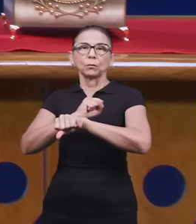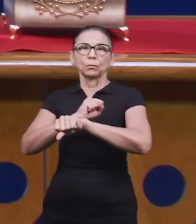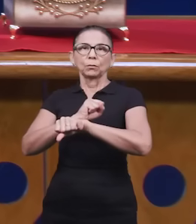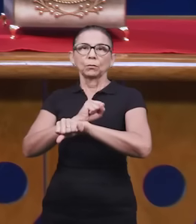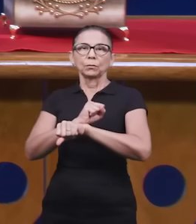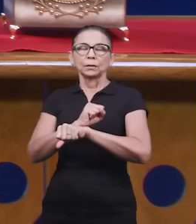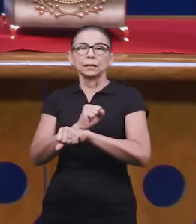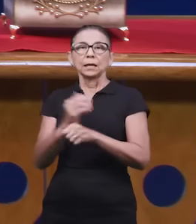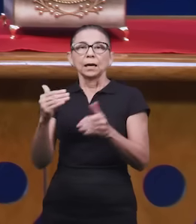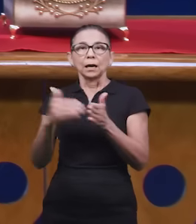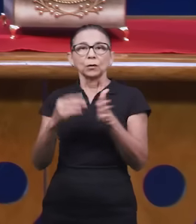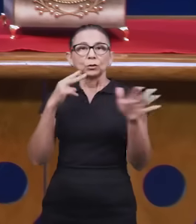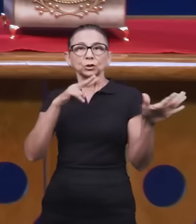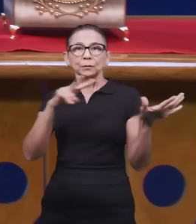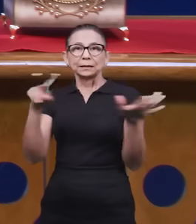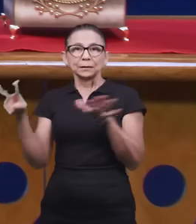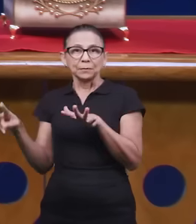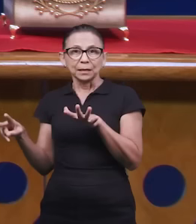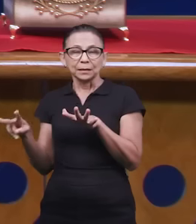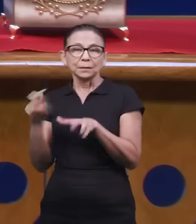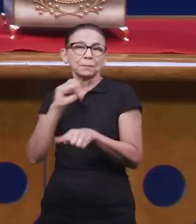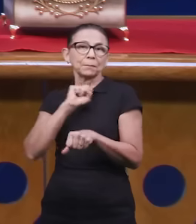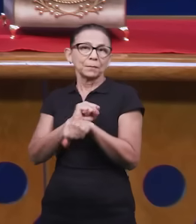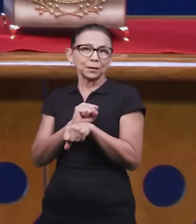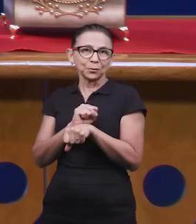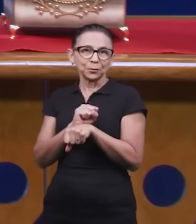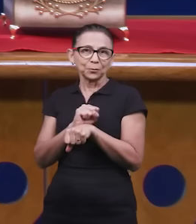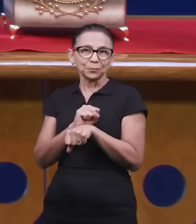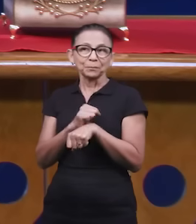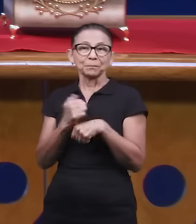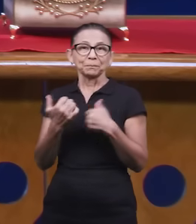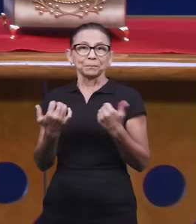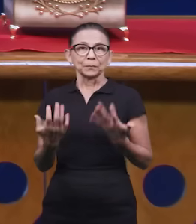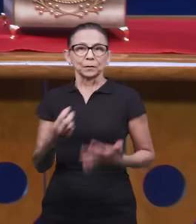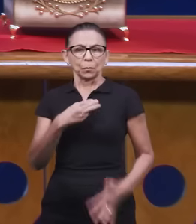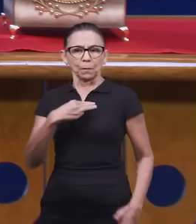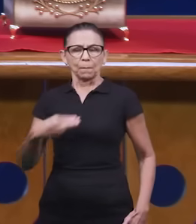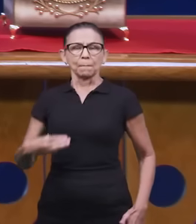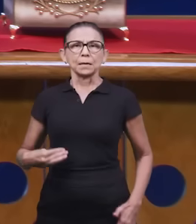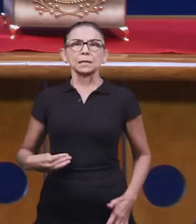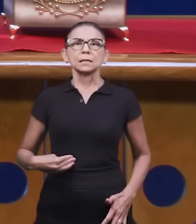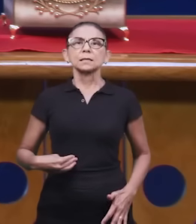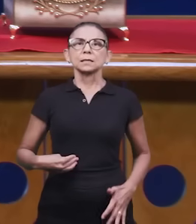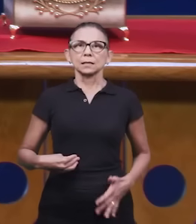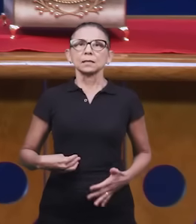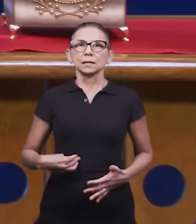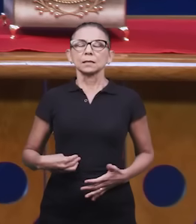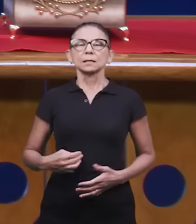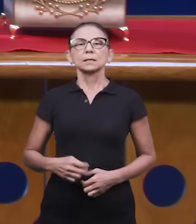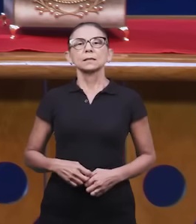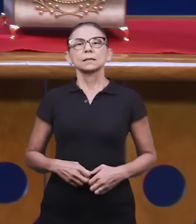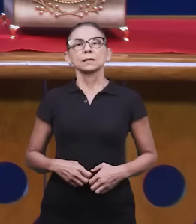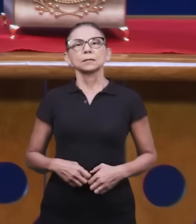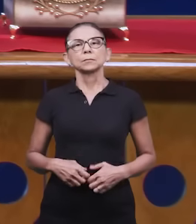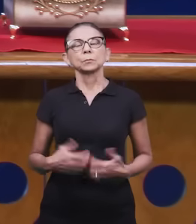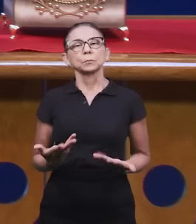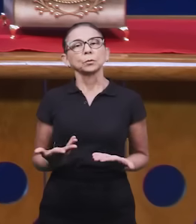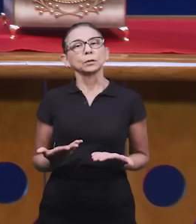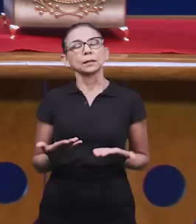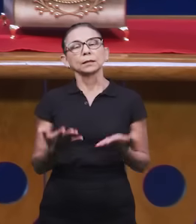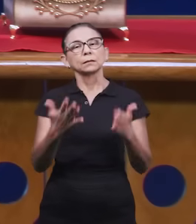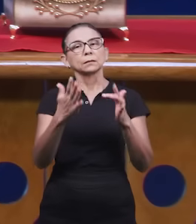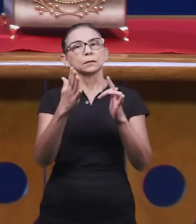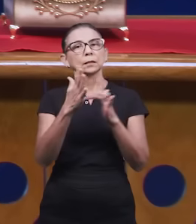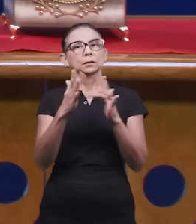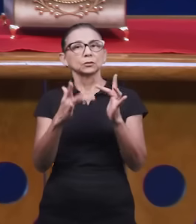última semana não contou, ficou paralisada. Então a palavra diz que o Messias, viria o Messias e seria tirado,